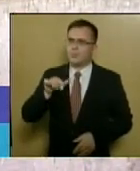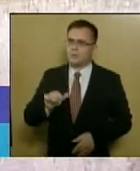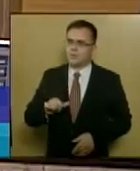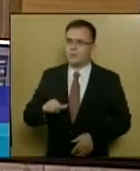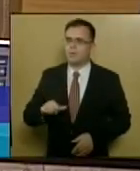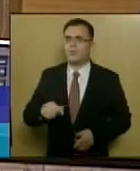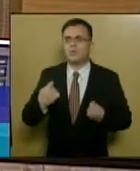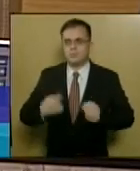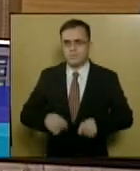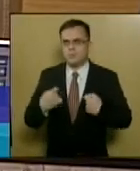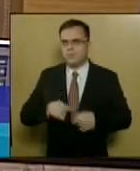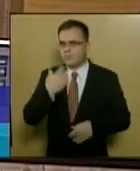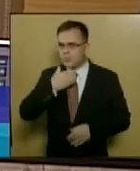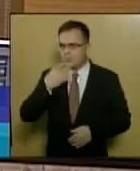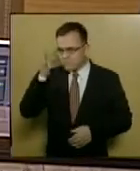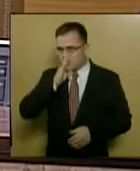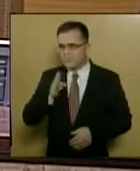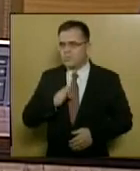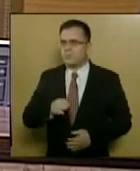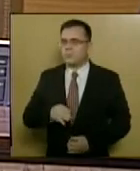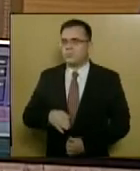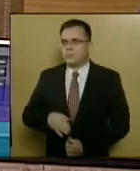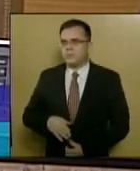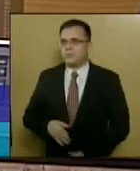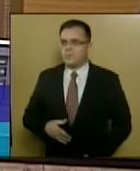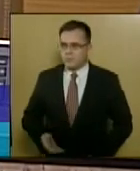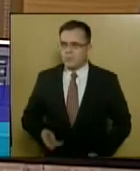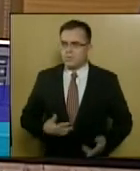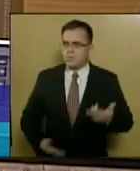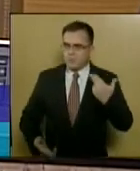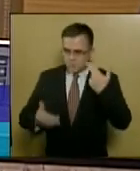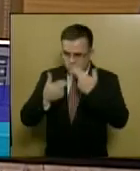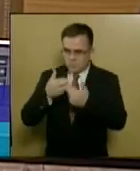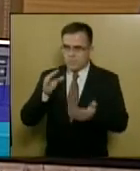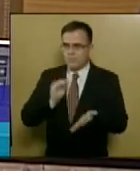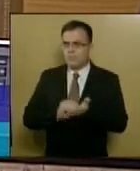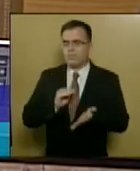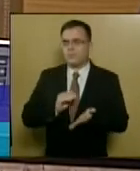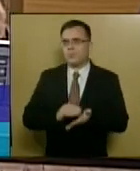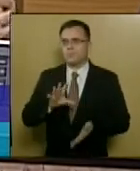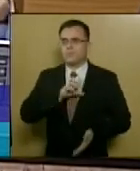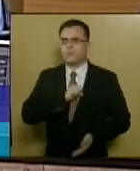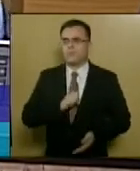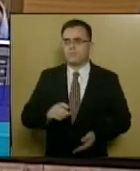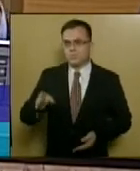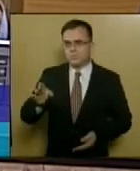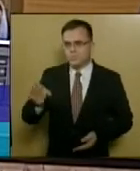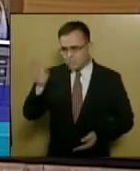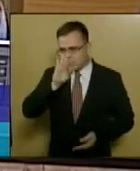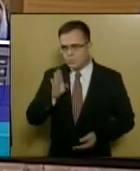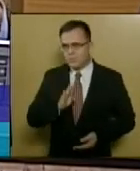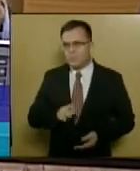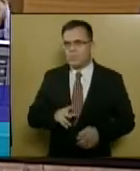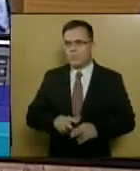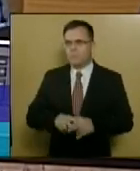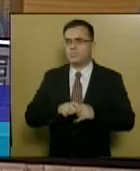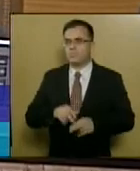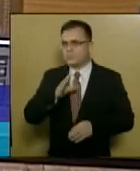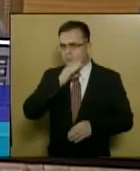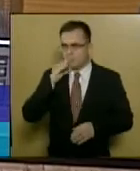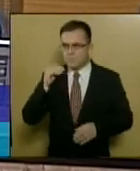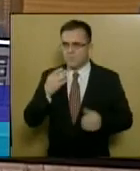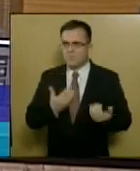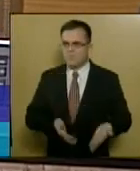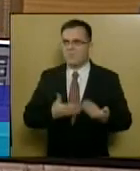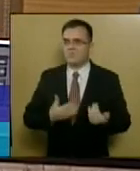nacional. E esse sentimento de patriotismo está faltando nesse país. É por isso que nós estamos com nossos adolescentes, com a nossa